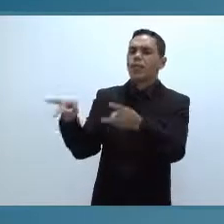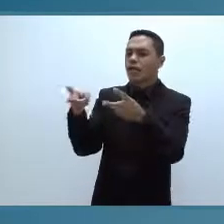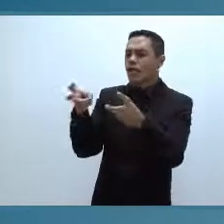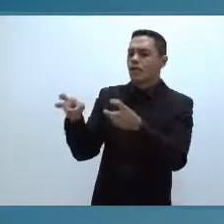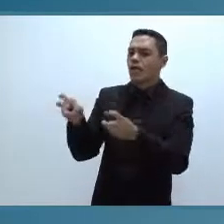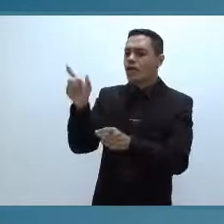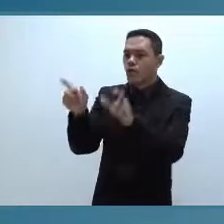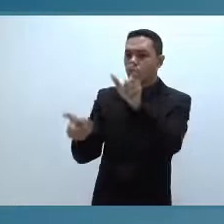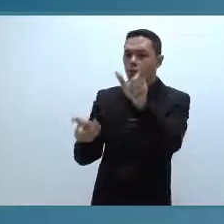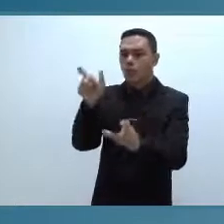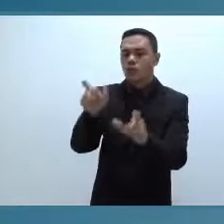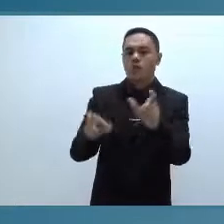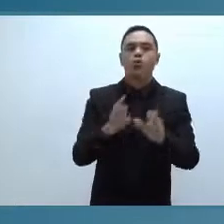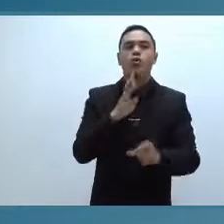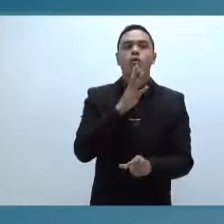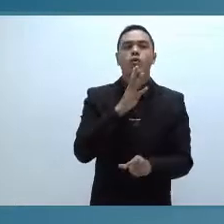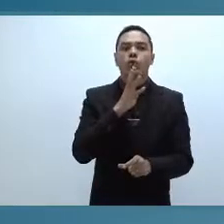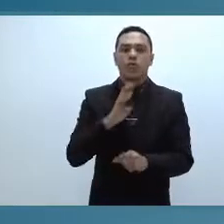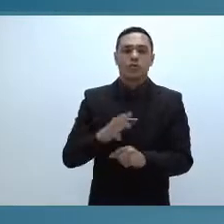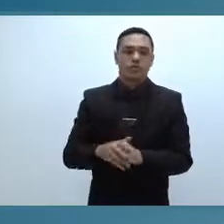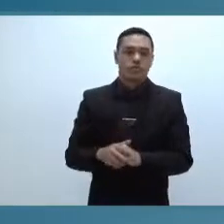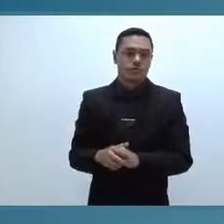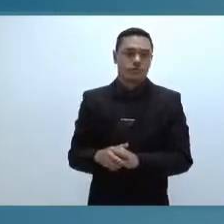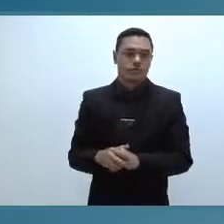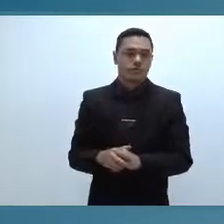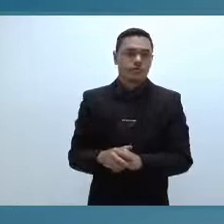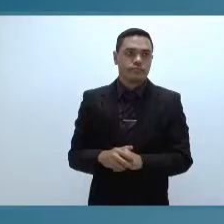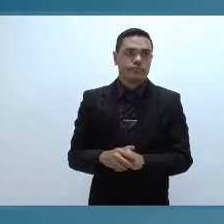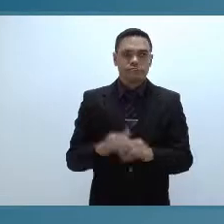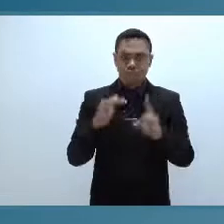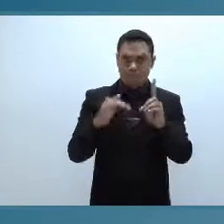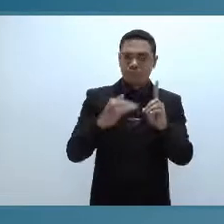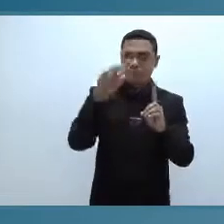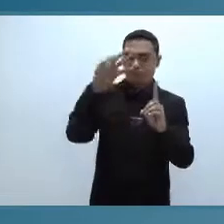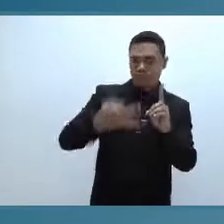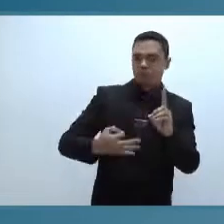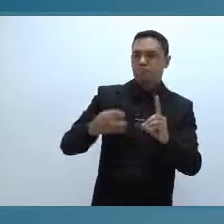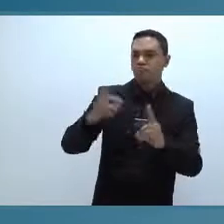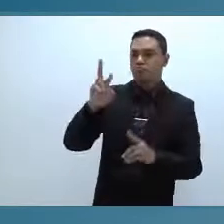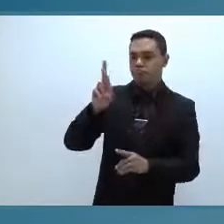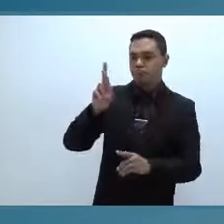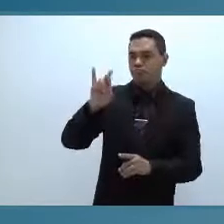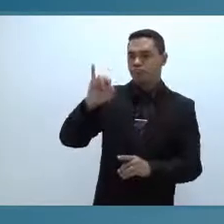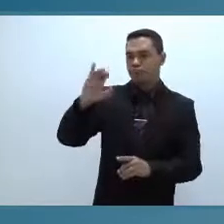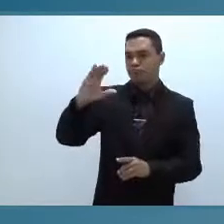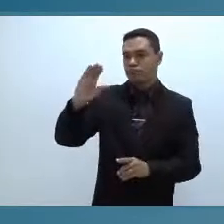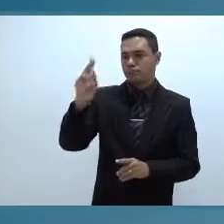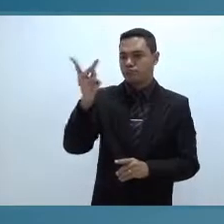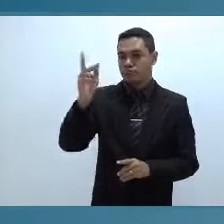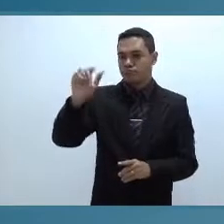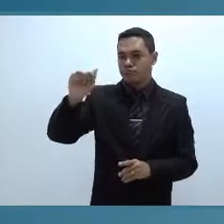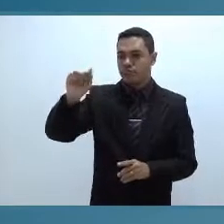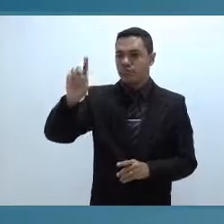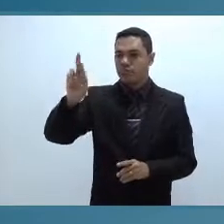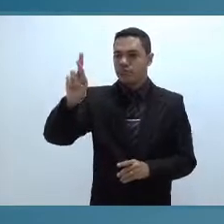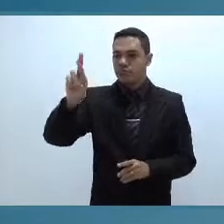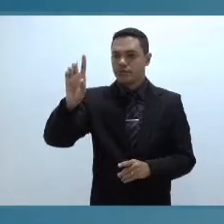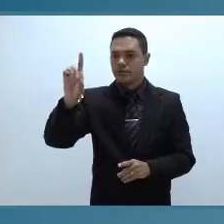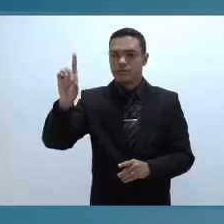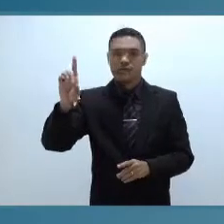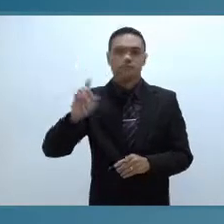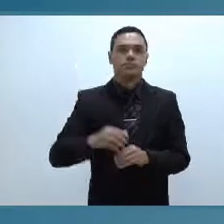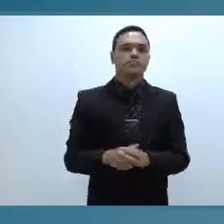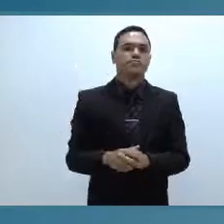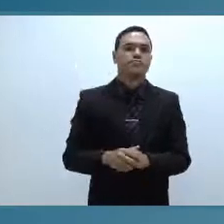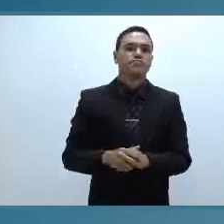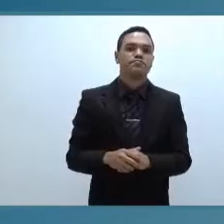comunidade. Isso disse o desembargador Ritter na época. O Conselho da Magistratura do Tribunal de Justiça do